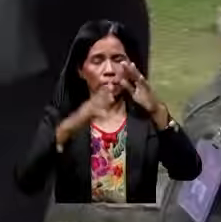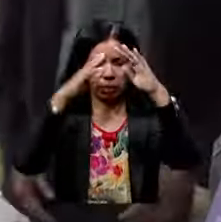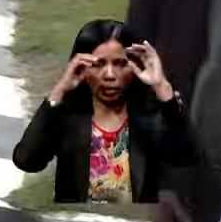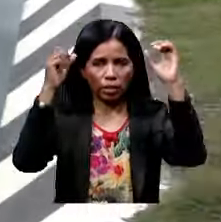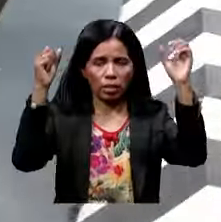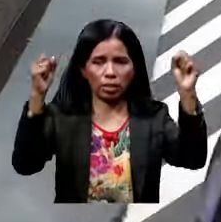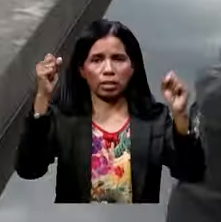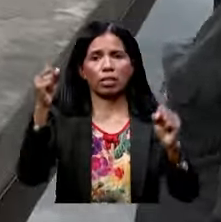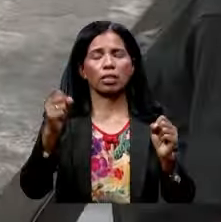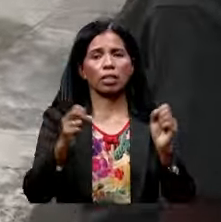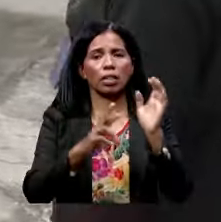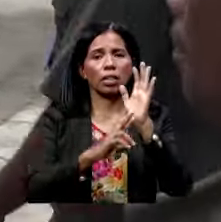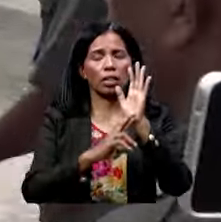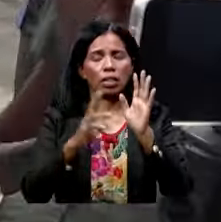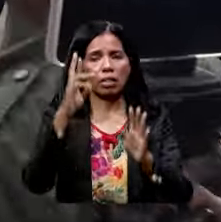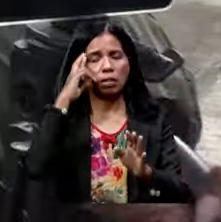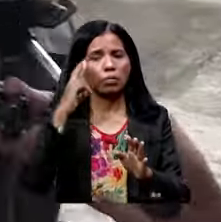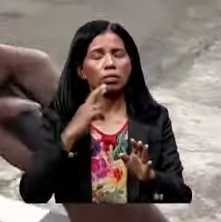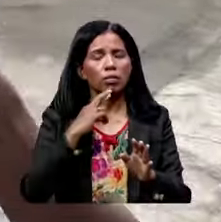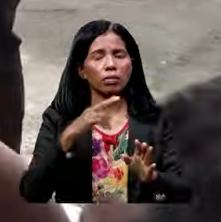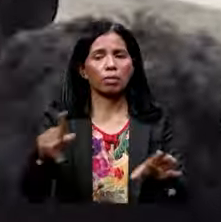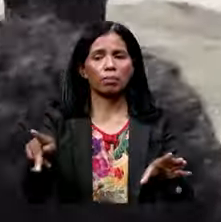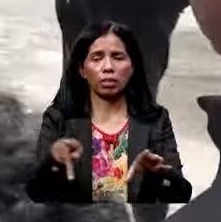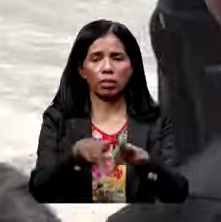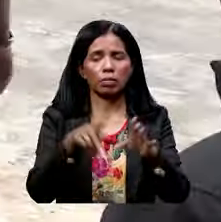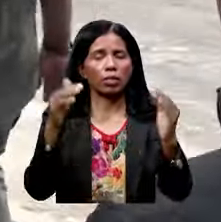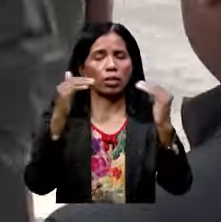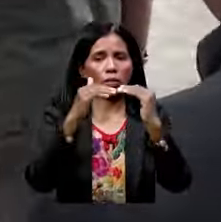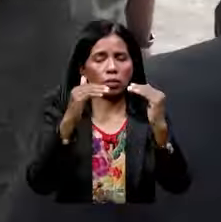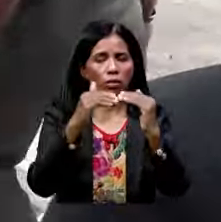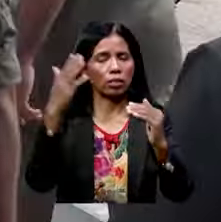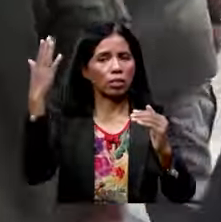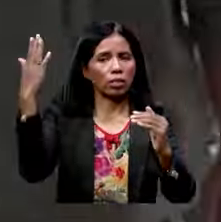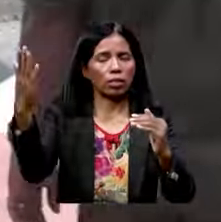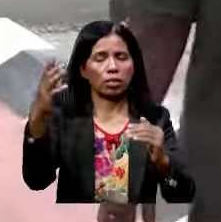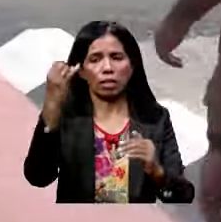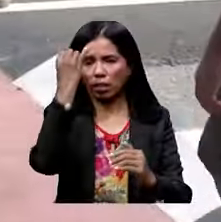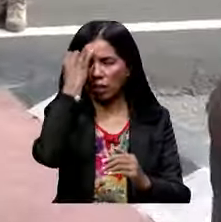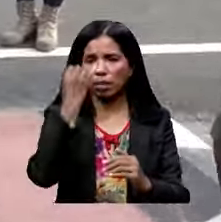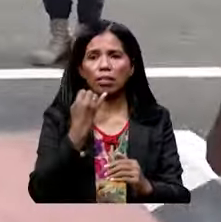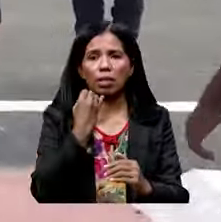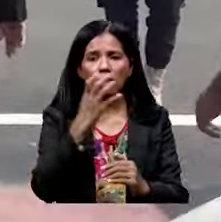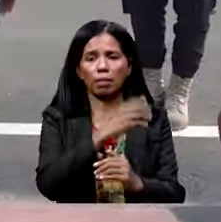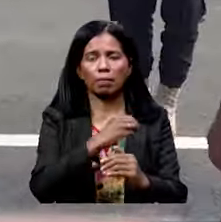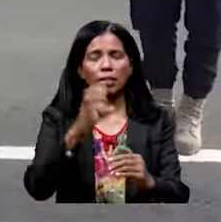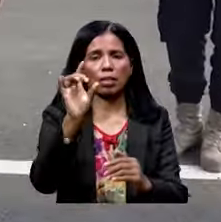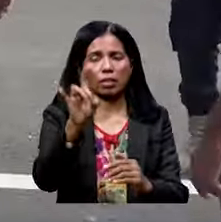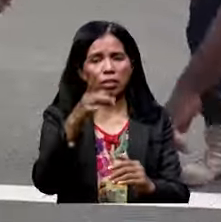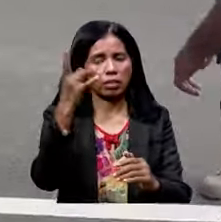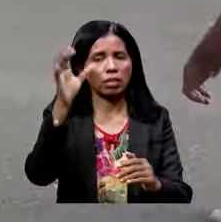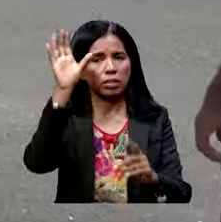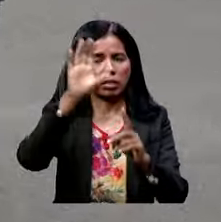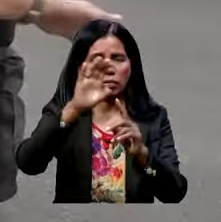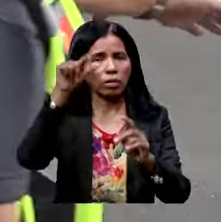República José Ramos Horta, onde participa a Conferência Oceano, Badalacia e Atenas Grego. Iha Lorenzan Luresinualo, chefe de governo,